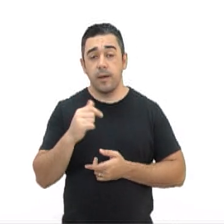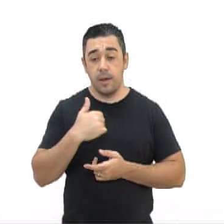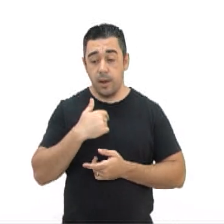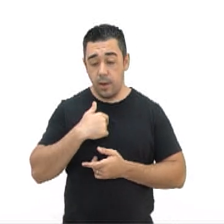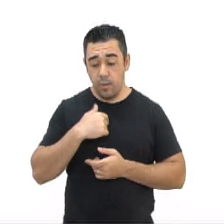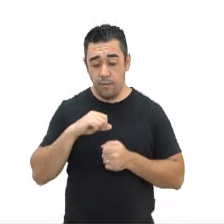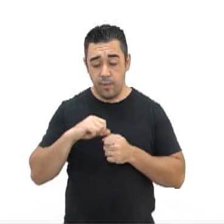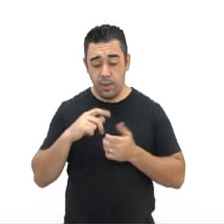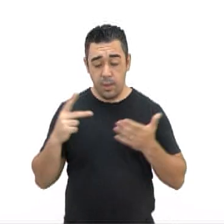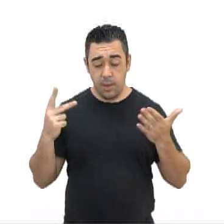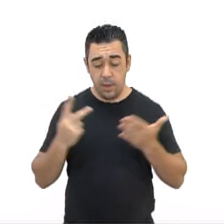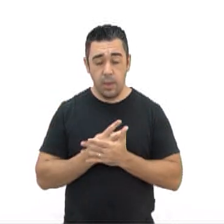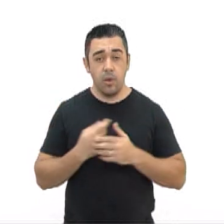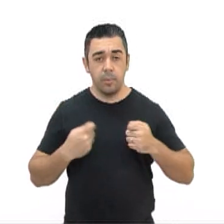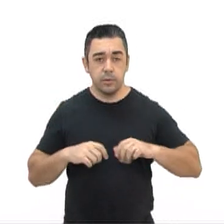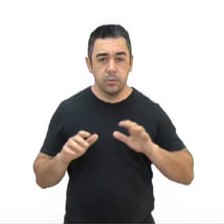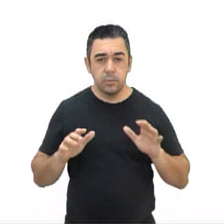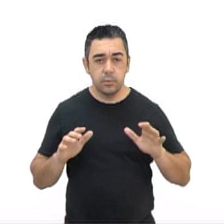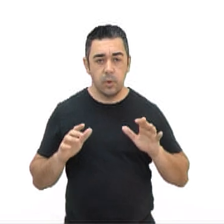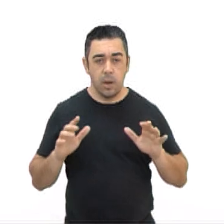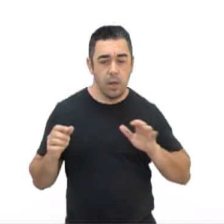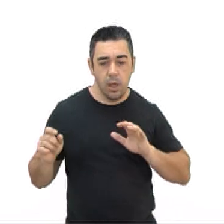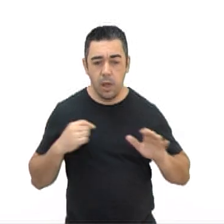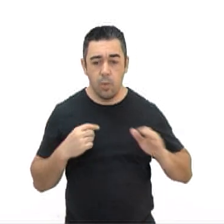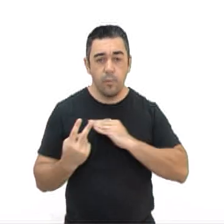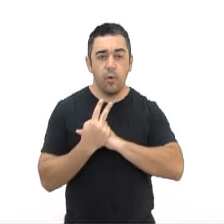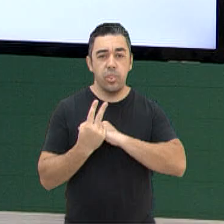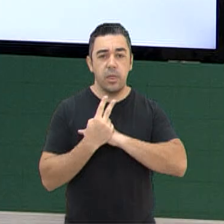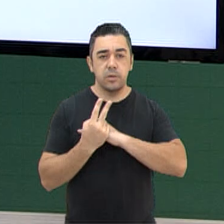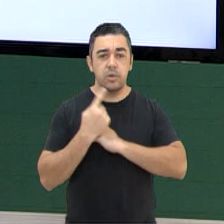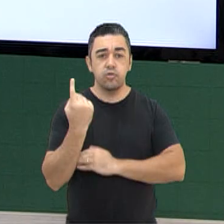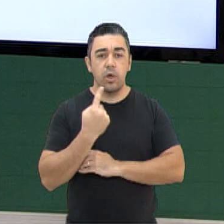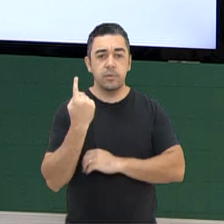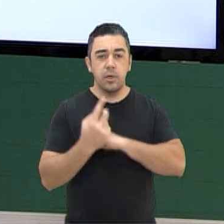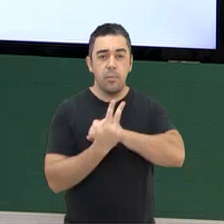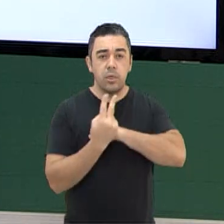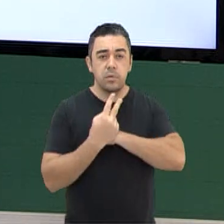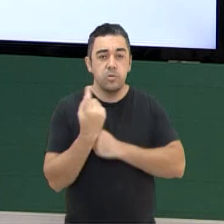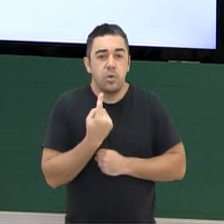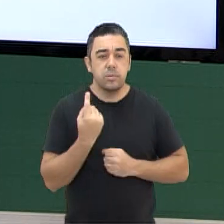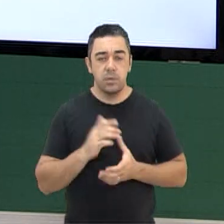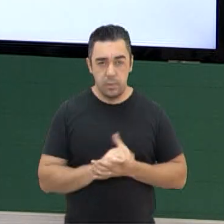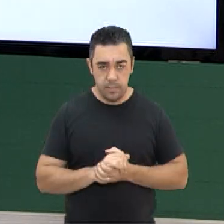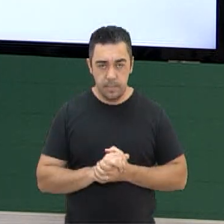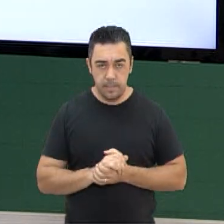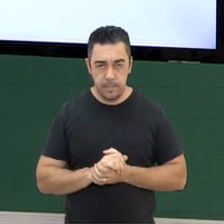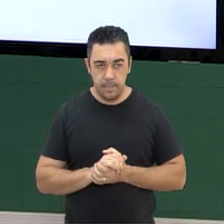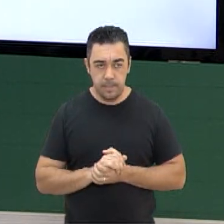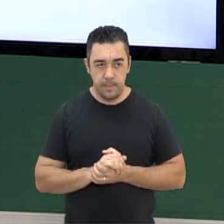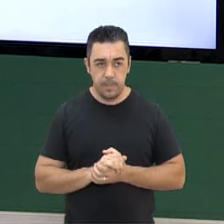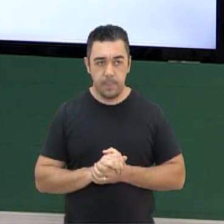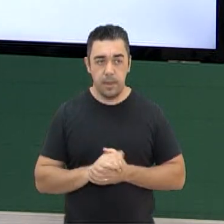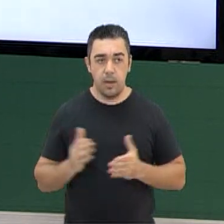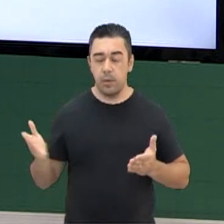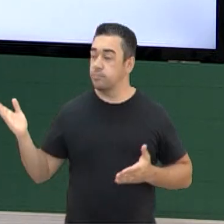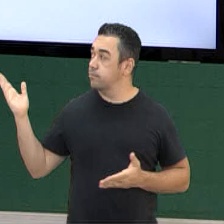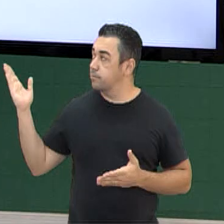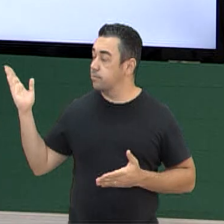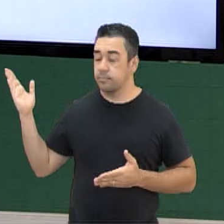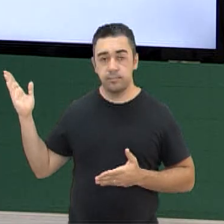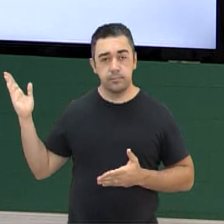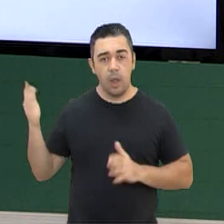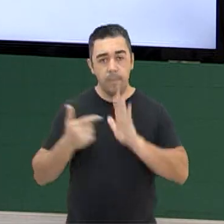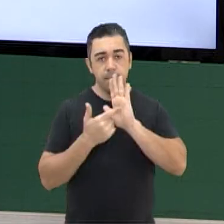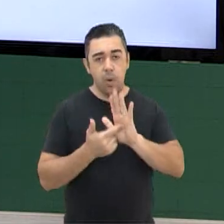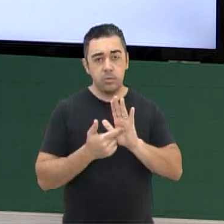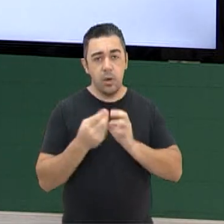que cometeu tem que defender um lançamento sozinho, sem os seus companheiros. Aqui nós temos uma